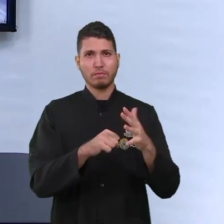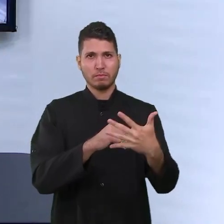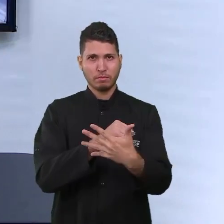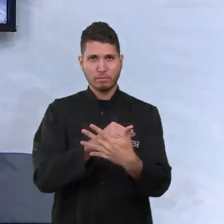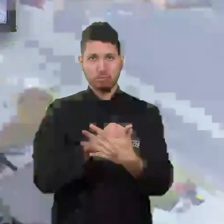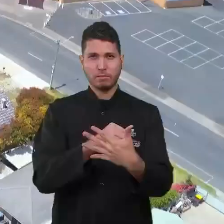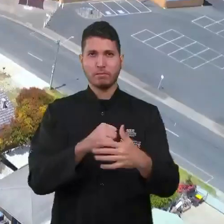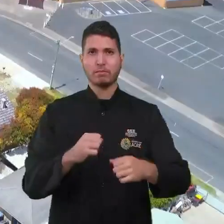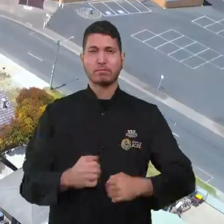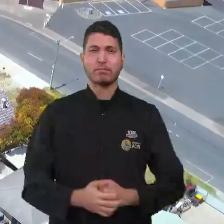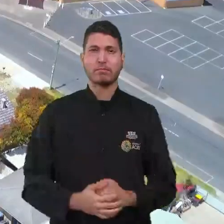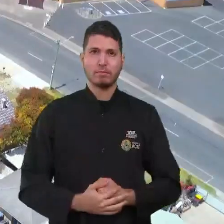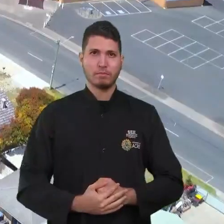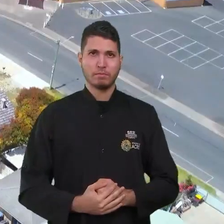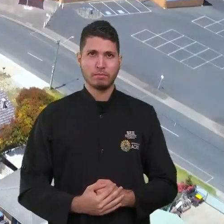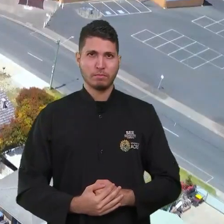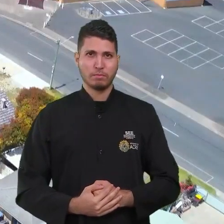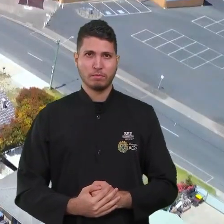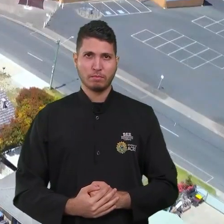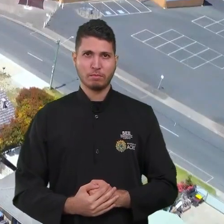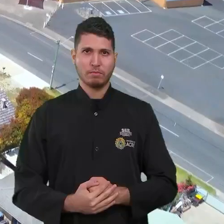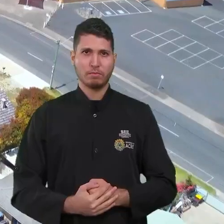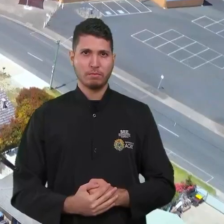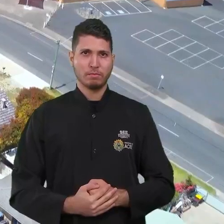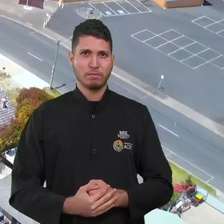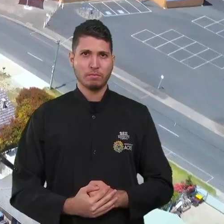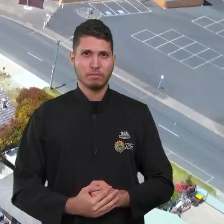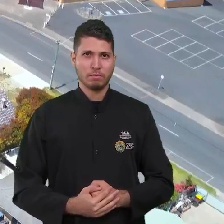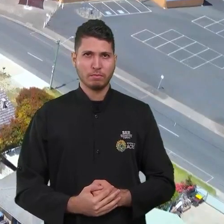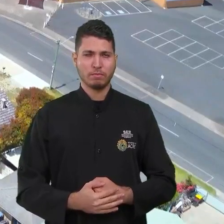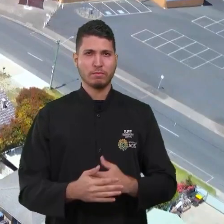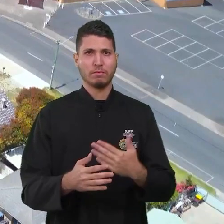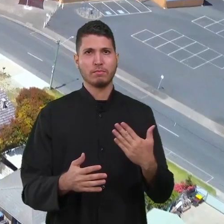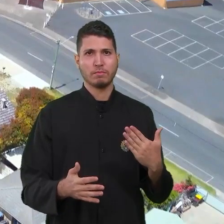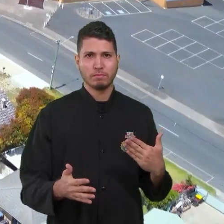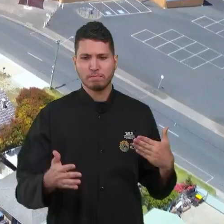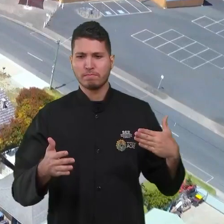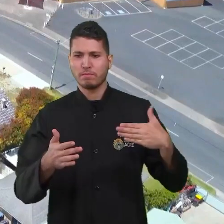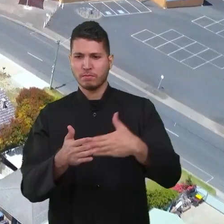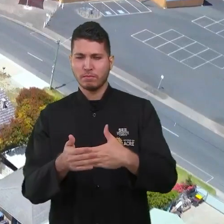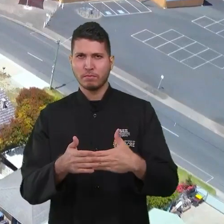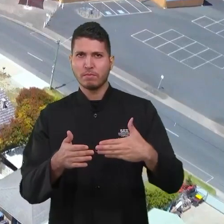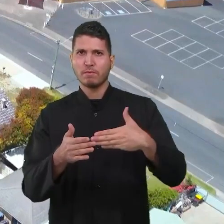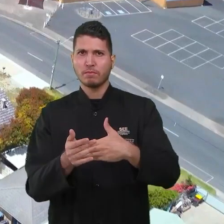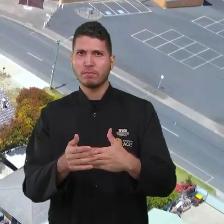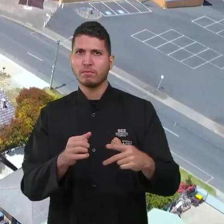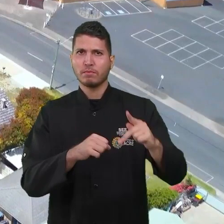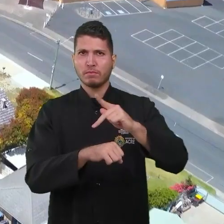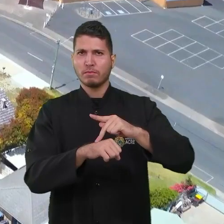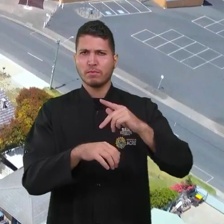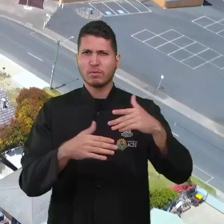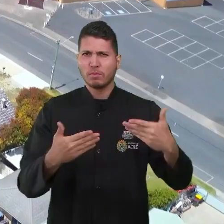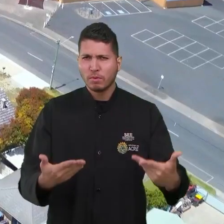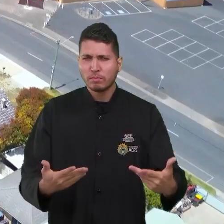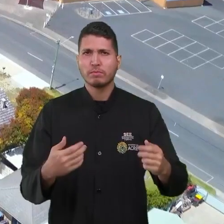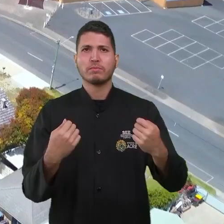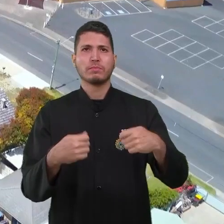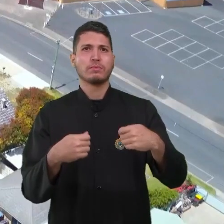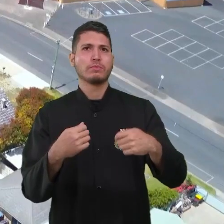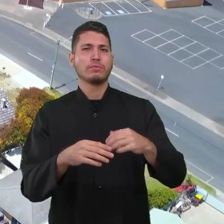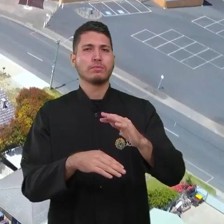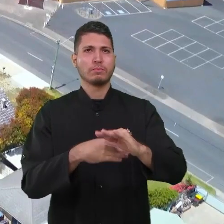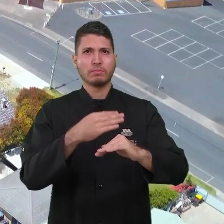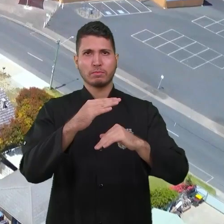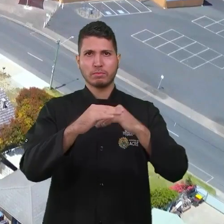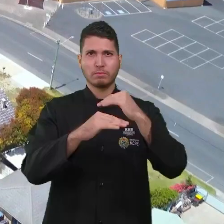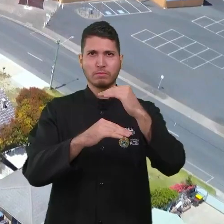Covid-19. Bem, o desafio, qual é o desafio nesses países? Eles precisam desenvolver o que nós